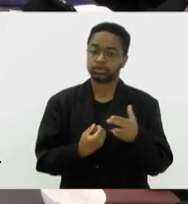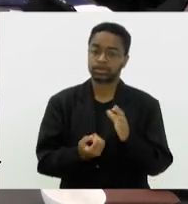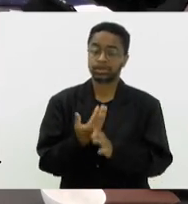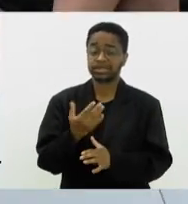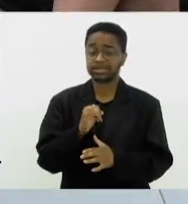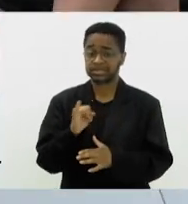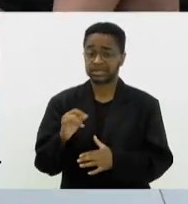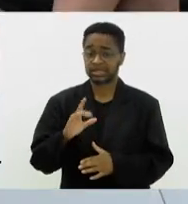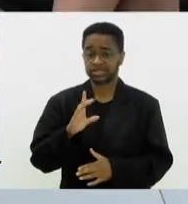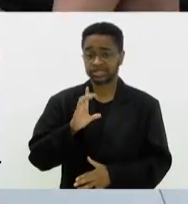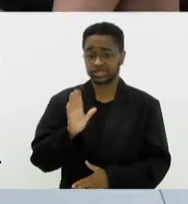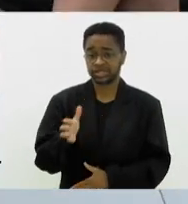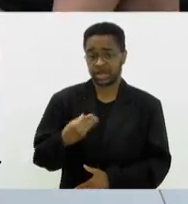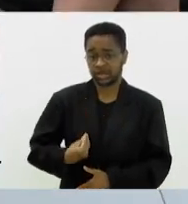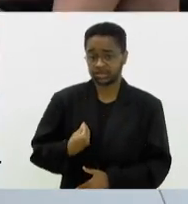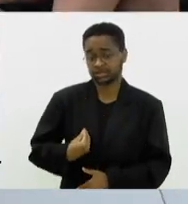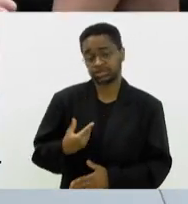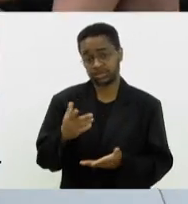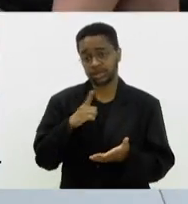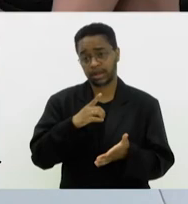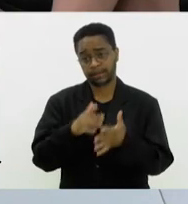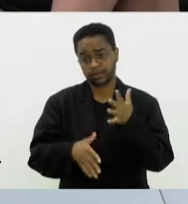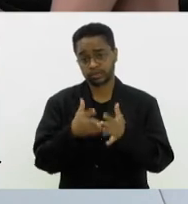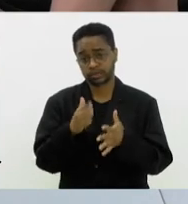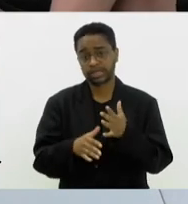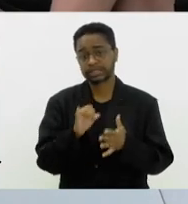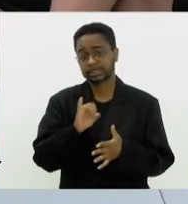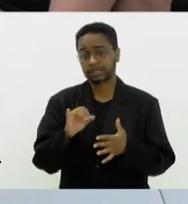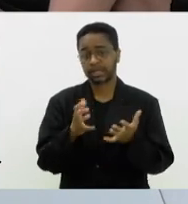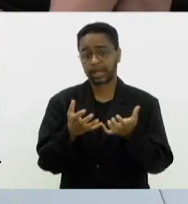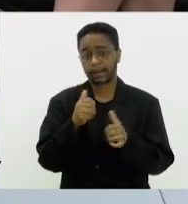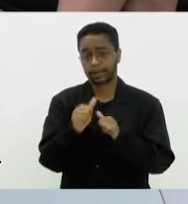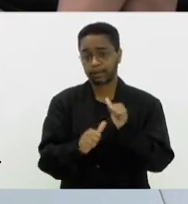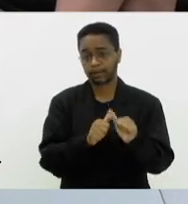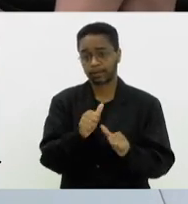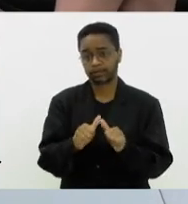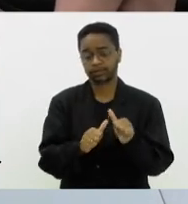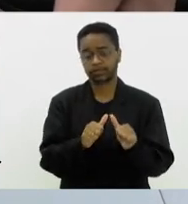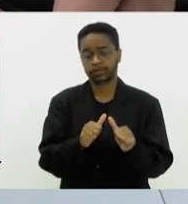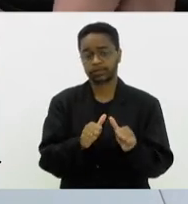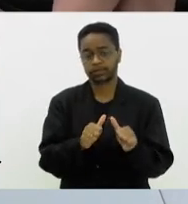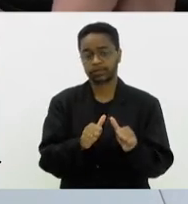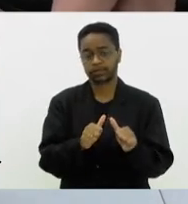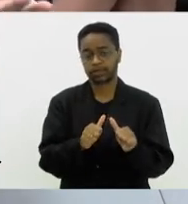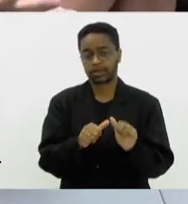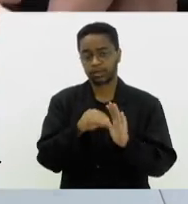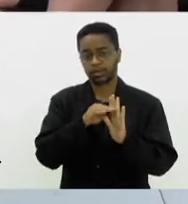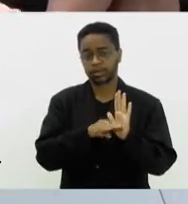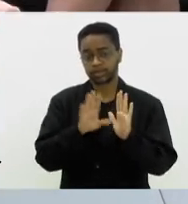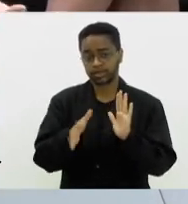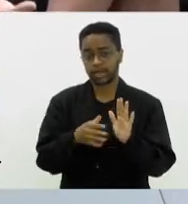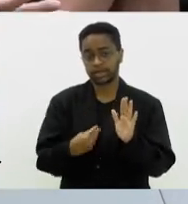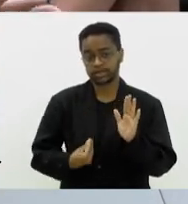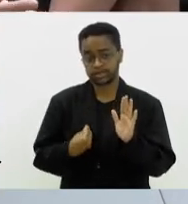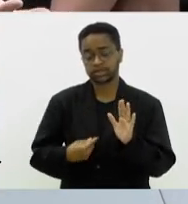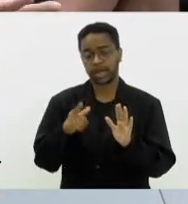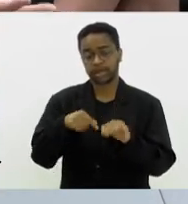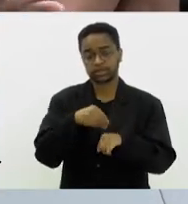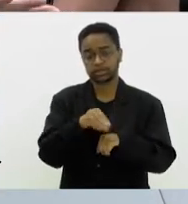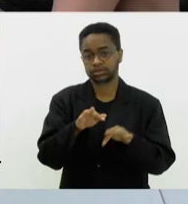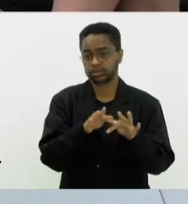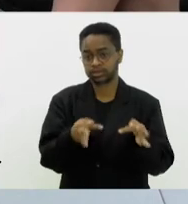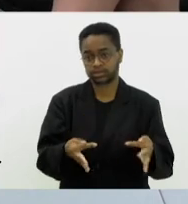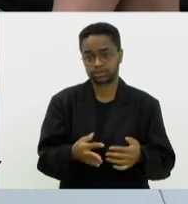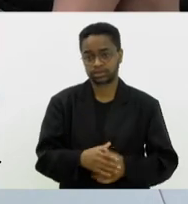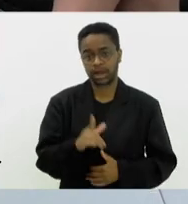está prejudicado. Que é uma indicação. E se, ele quer modificar o programa que existe, é uma indicação simples. Senhor presidente. É